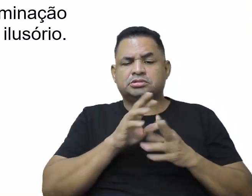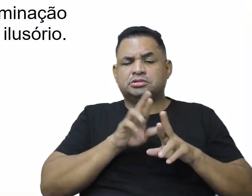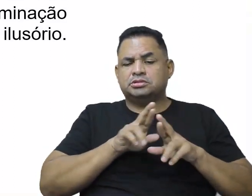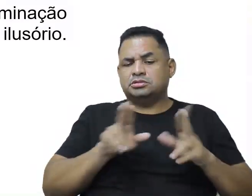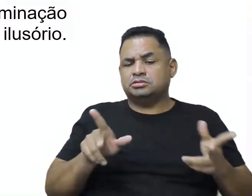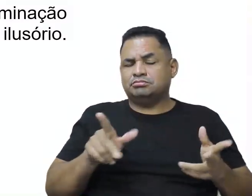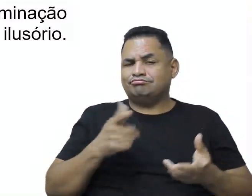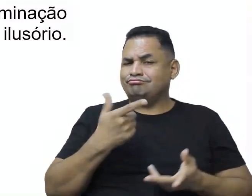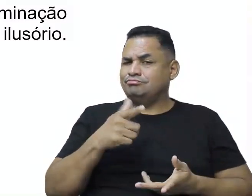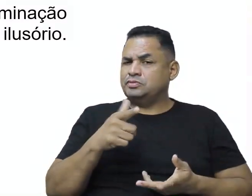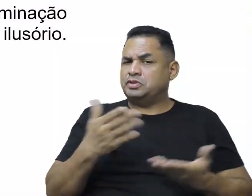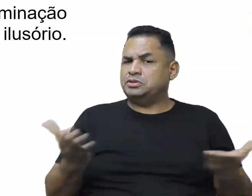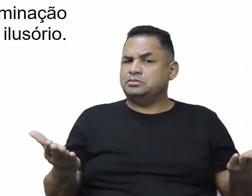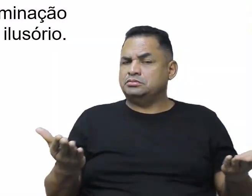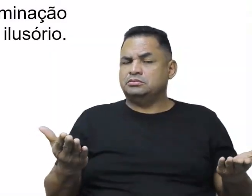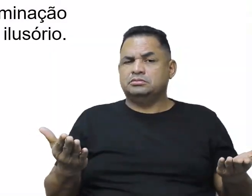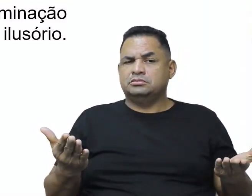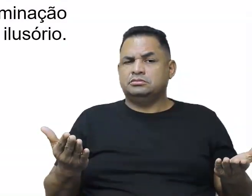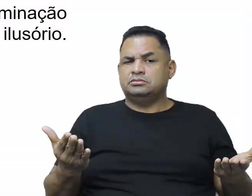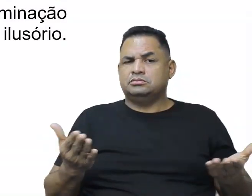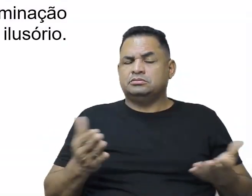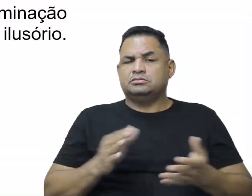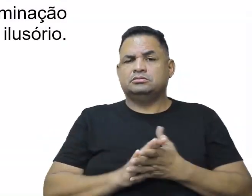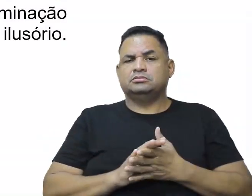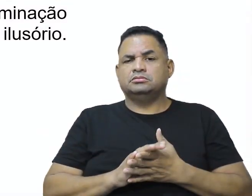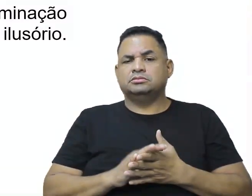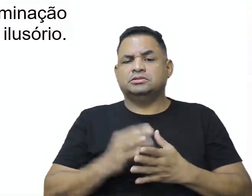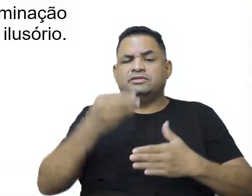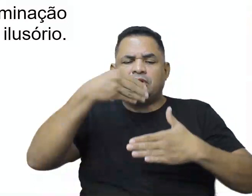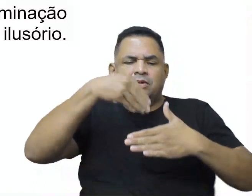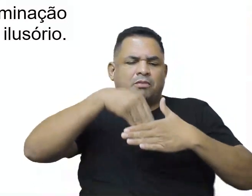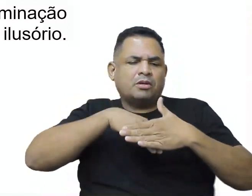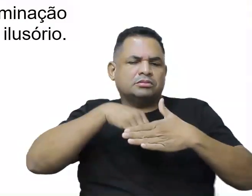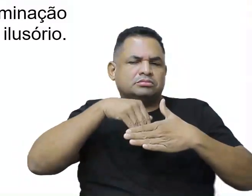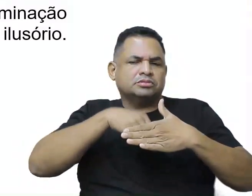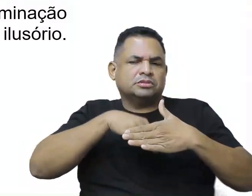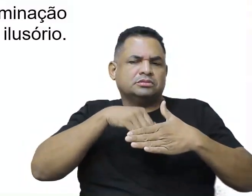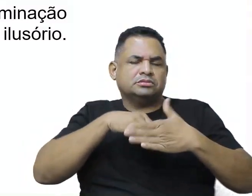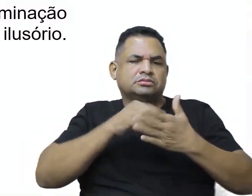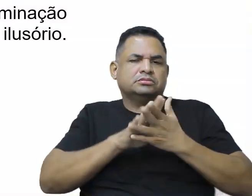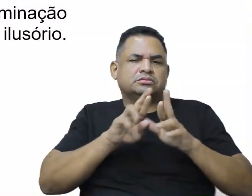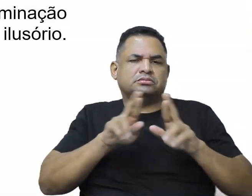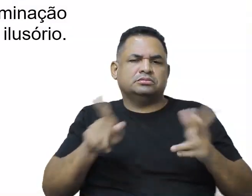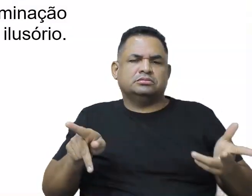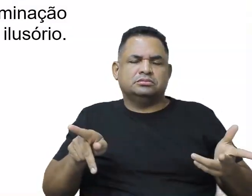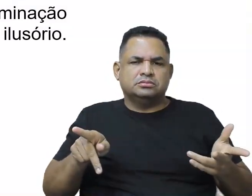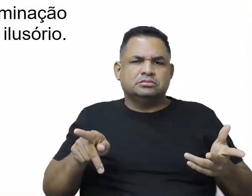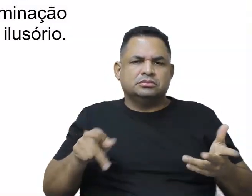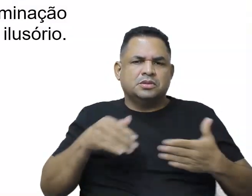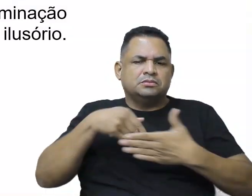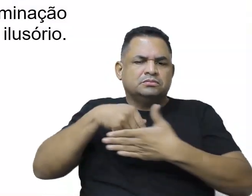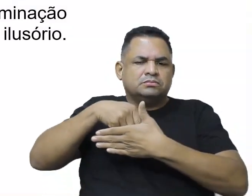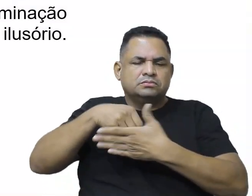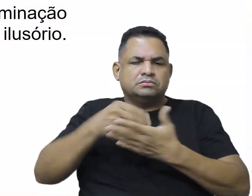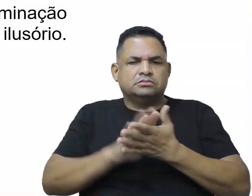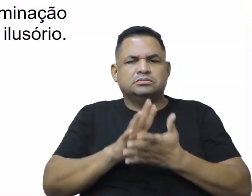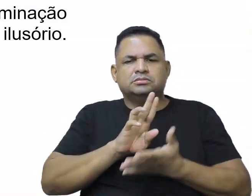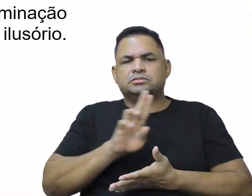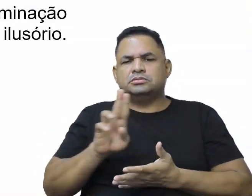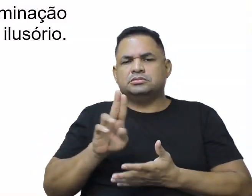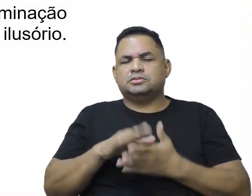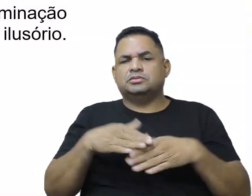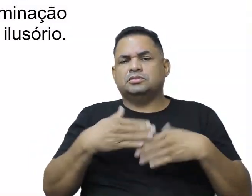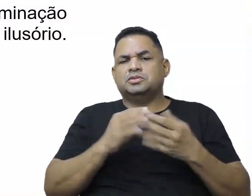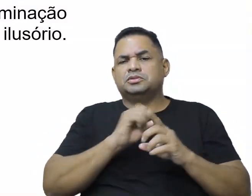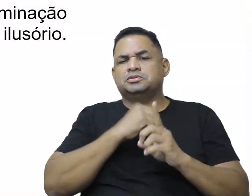diferenças não existem Oi e aí você vai ocultando essas diferenças dentro da sociedade em nome de